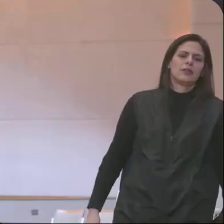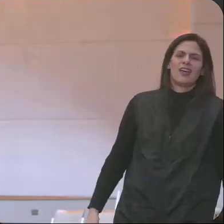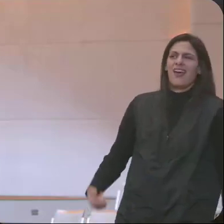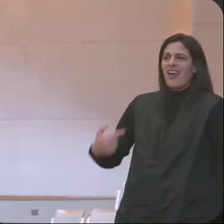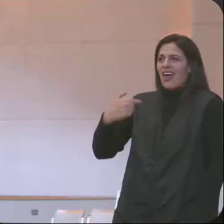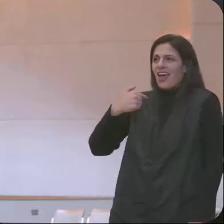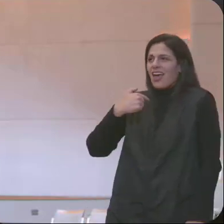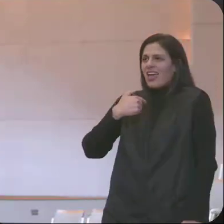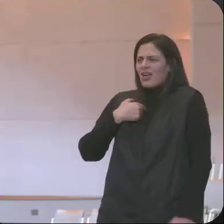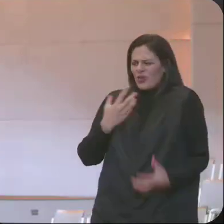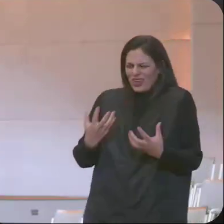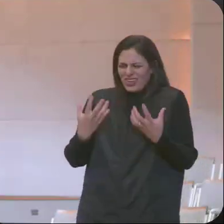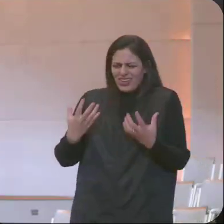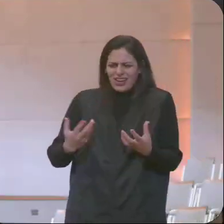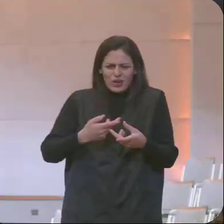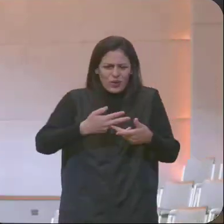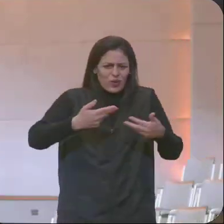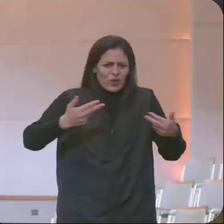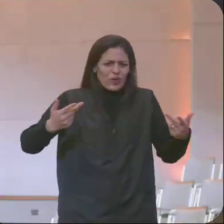navegar com as